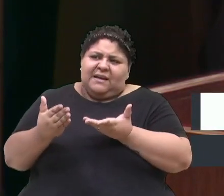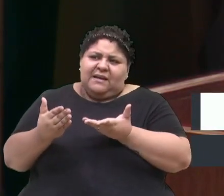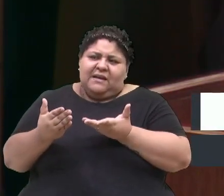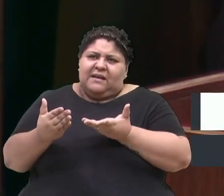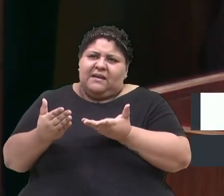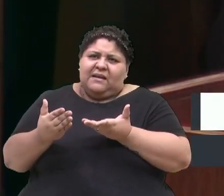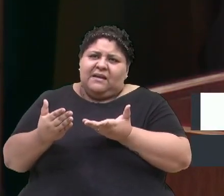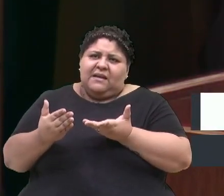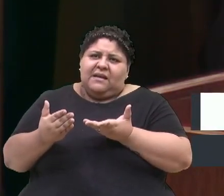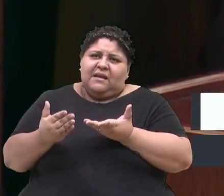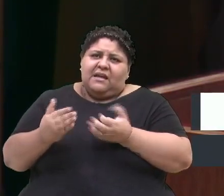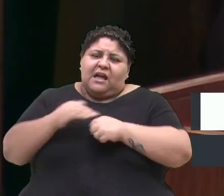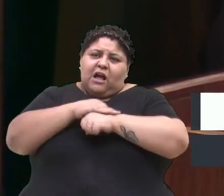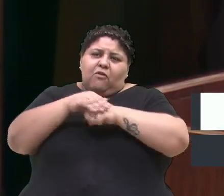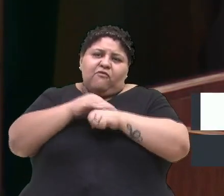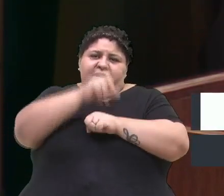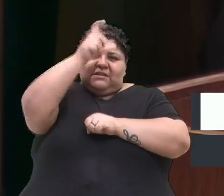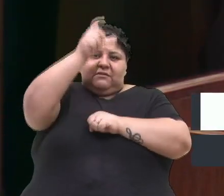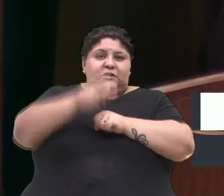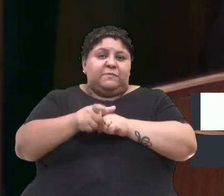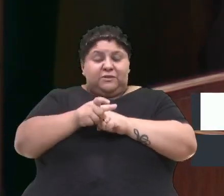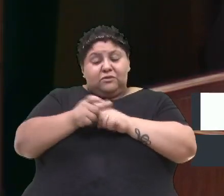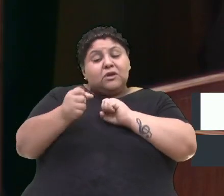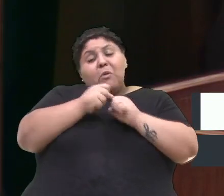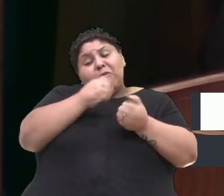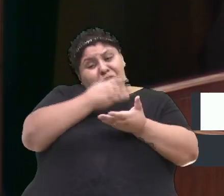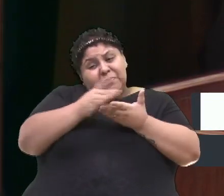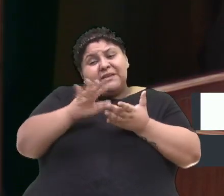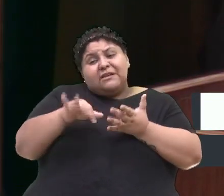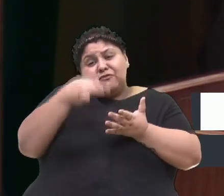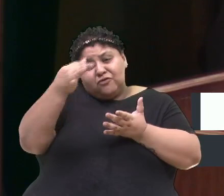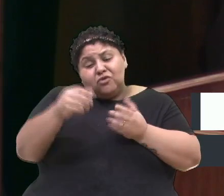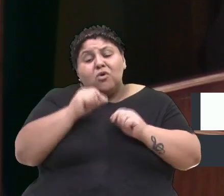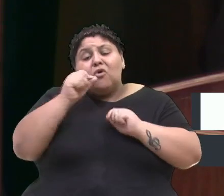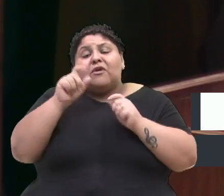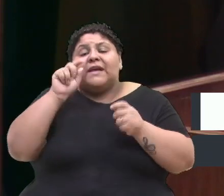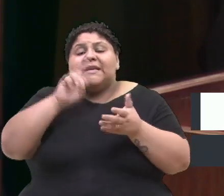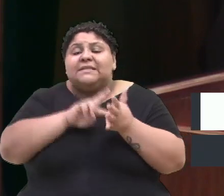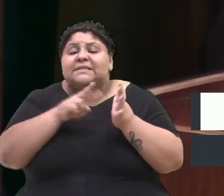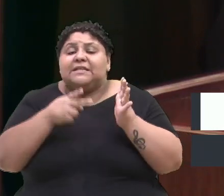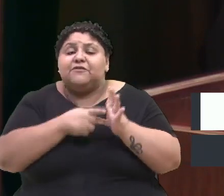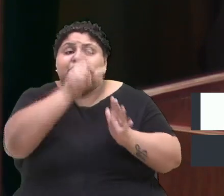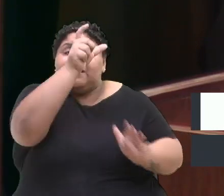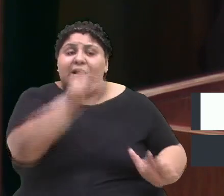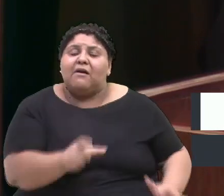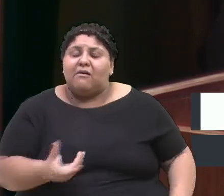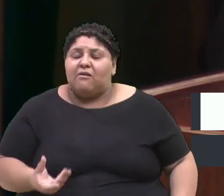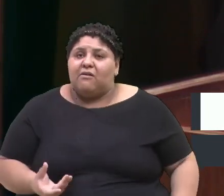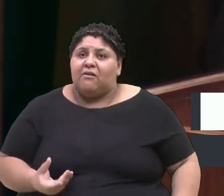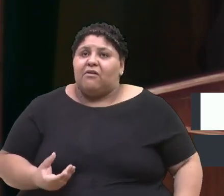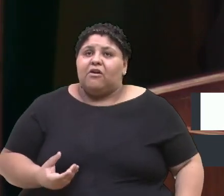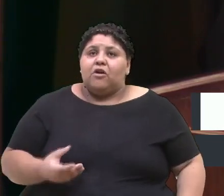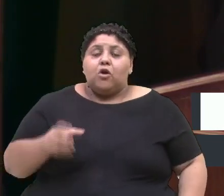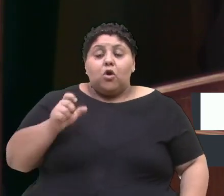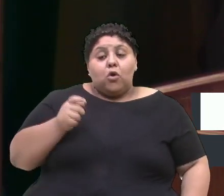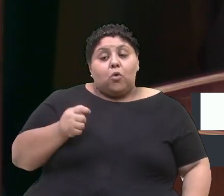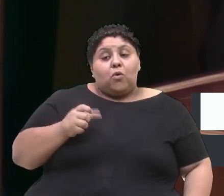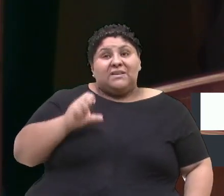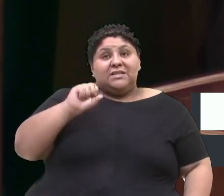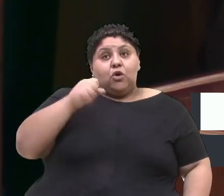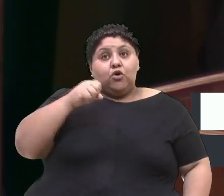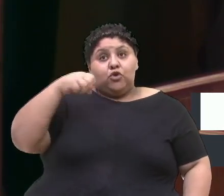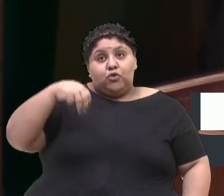sendo grande. Então, o que é ser alguém, né? Hoje nós temos quase 8 bilhões de pessoas no